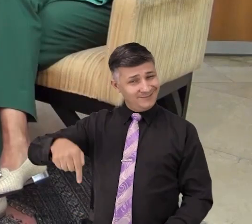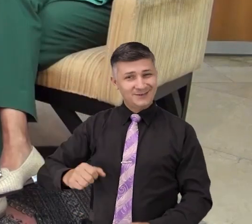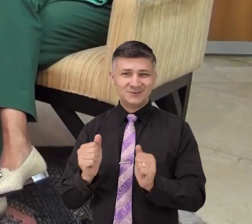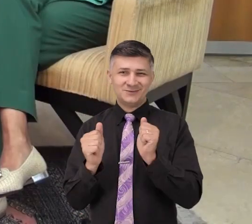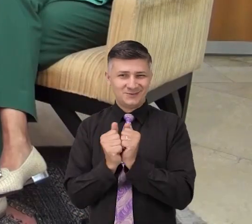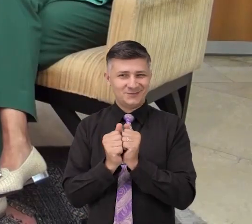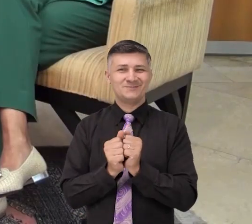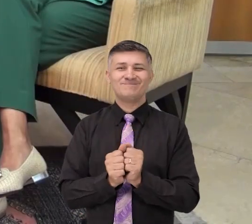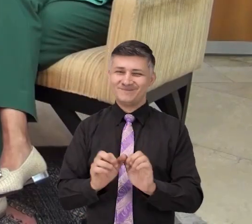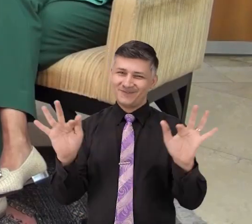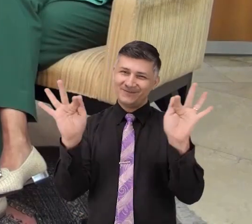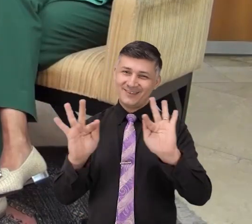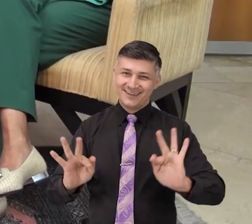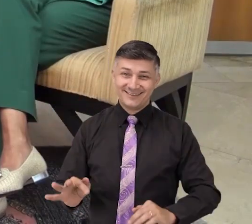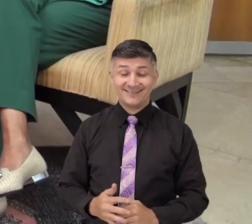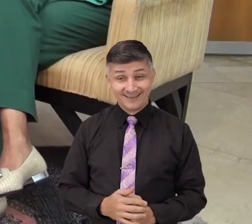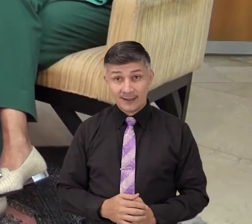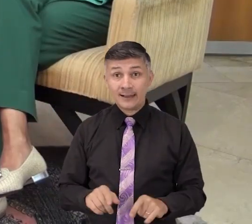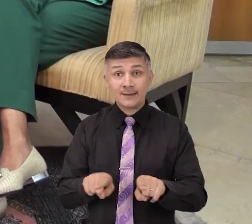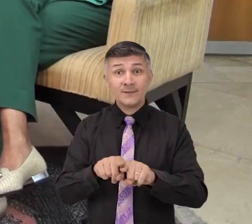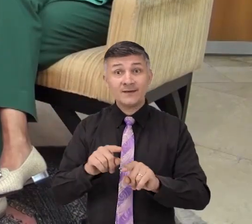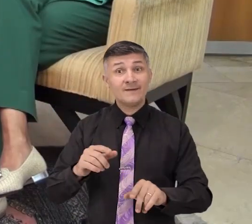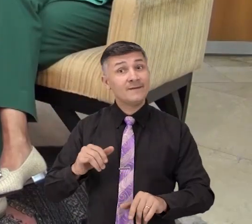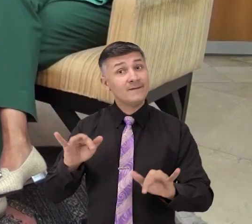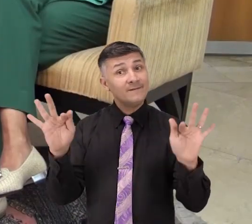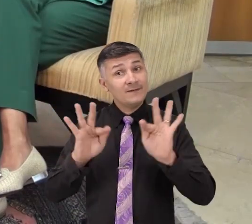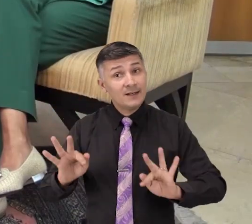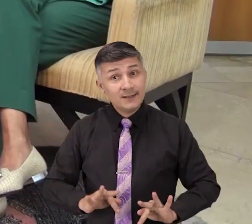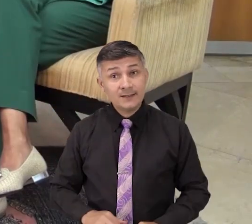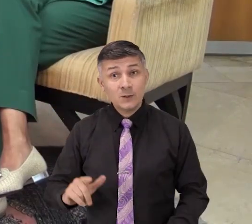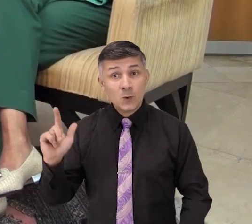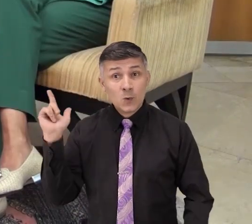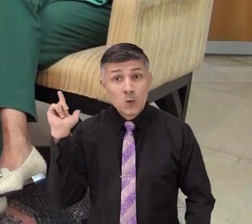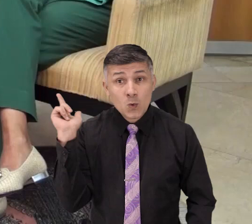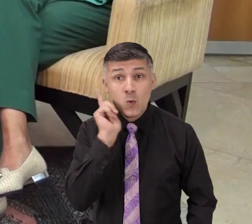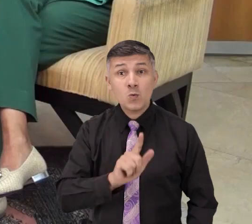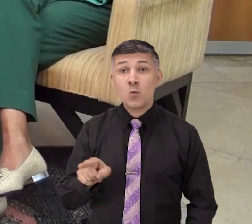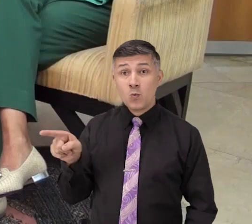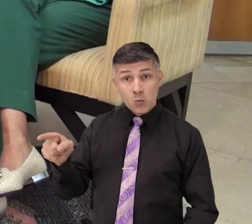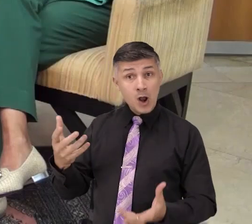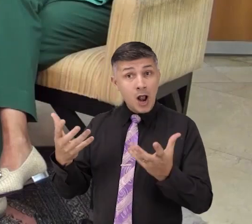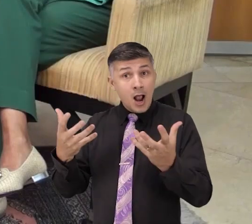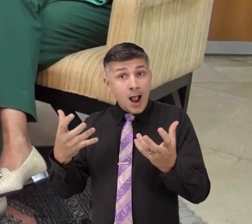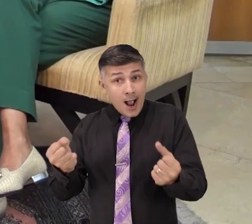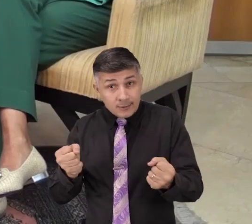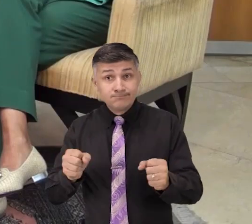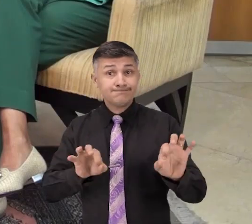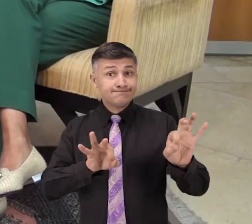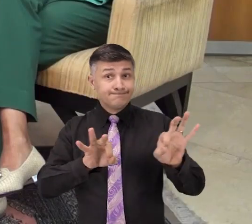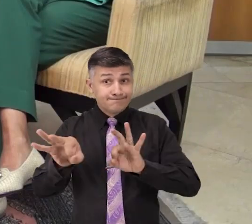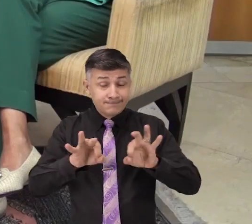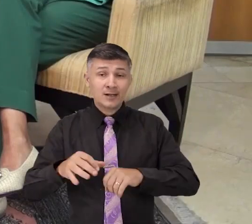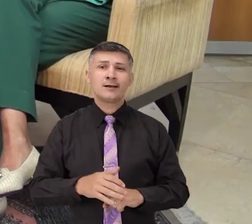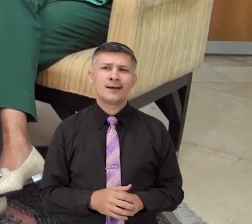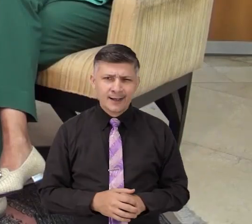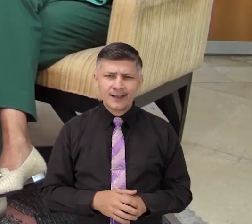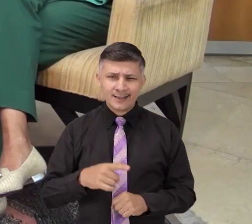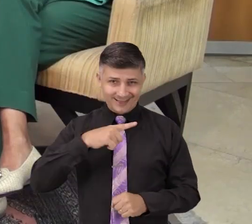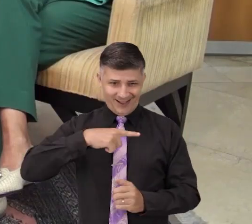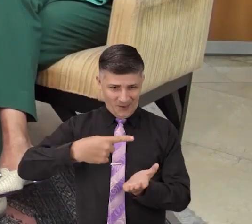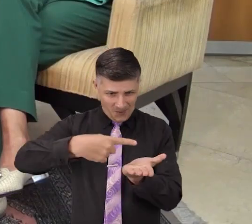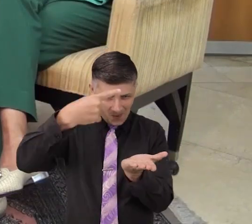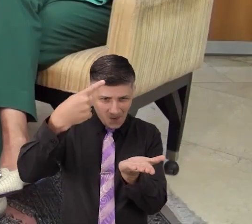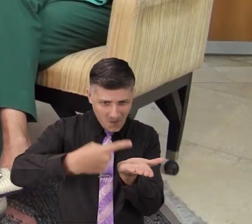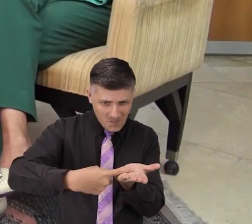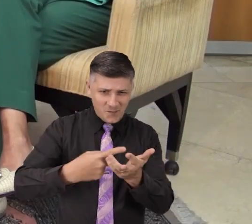muito feliz com a tua presença. E eu fiquei mais feliz e honrada de conseguir que você harmonizasse a